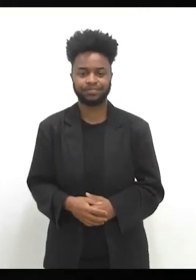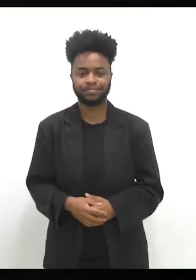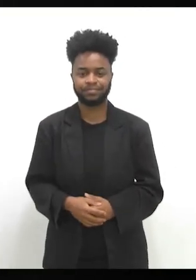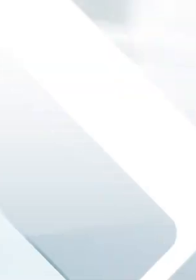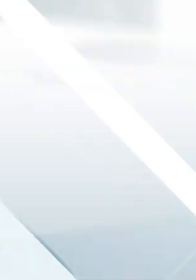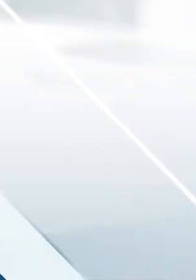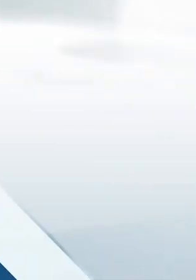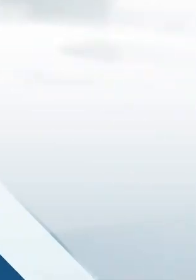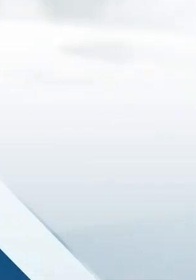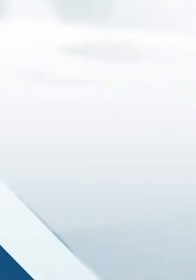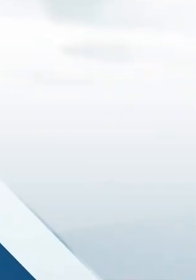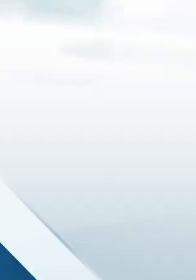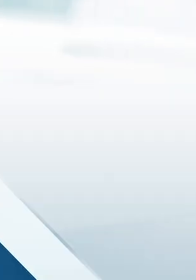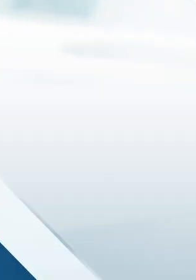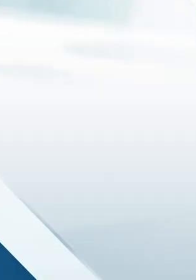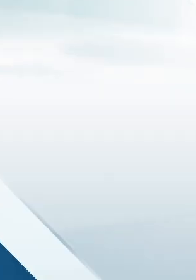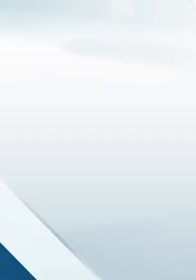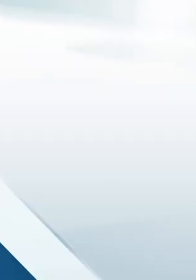já.